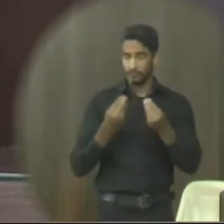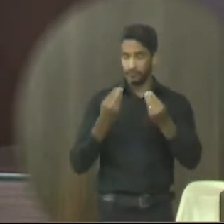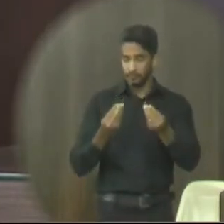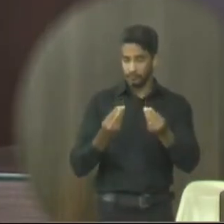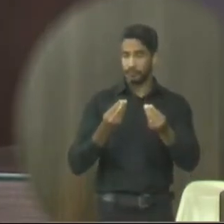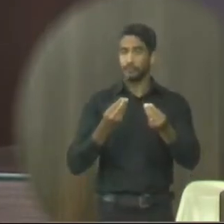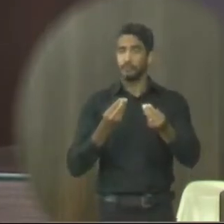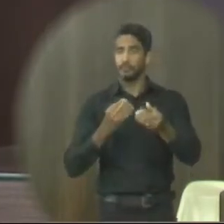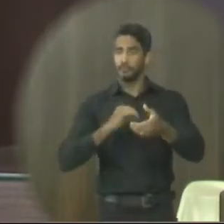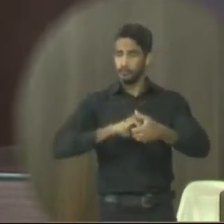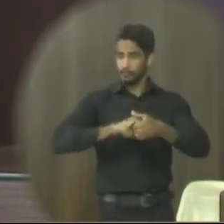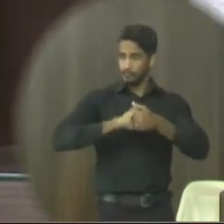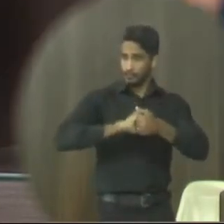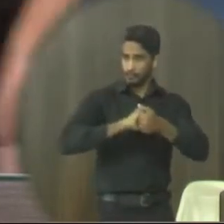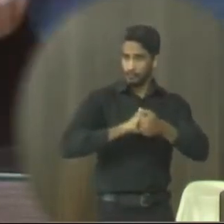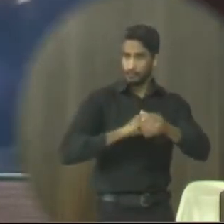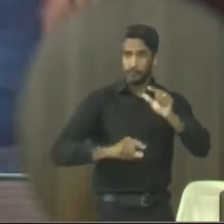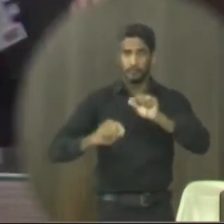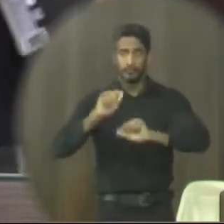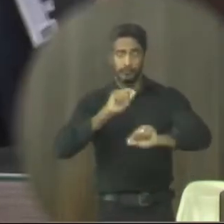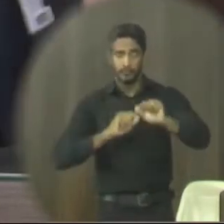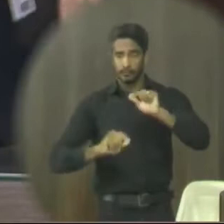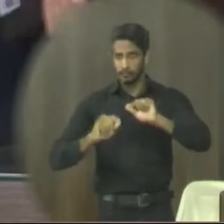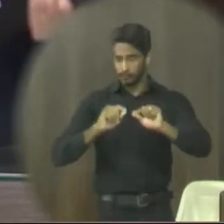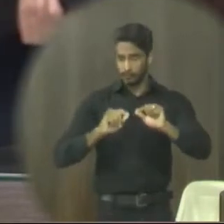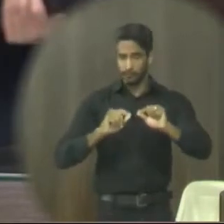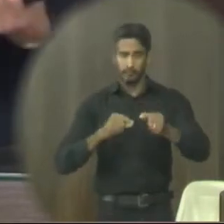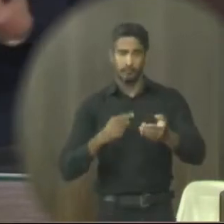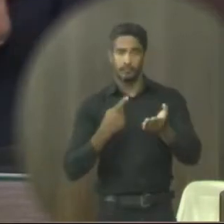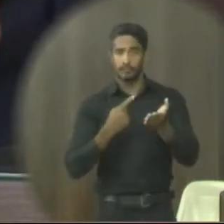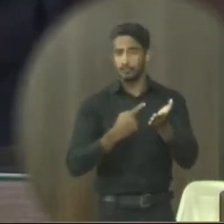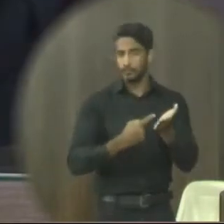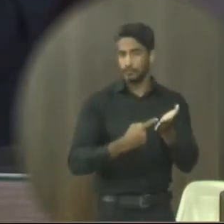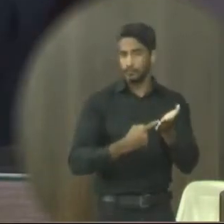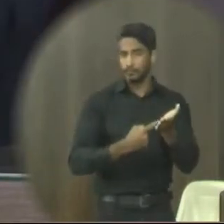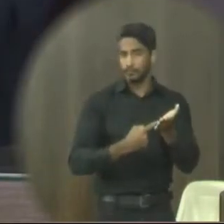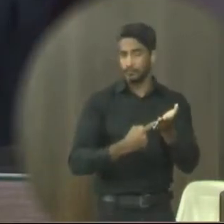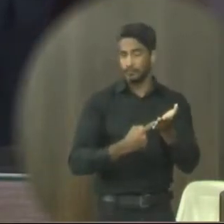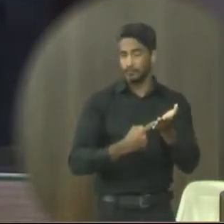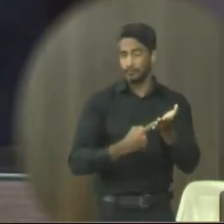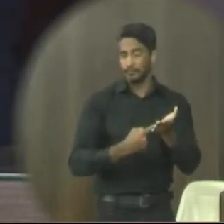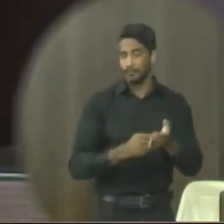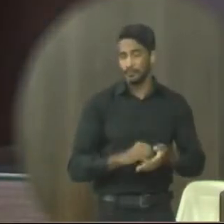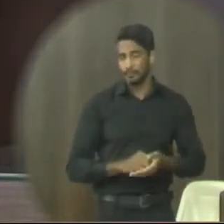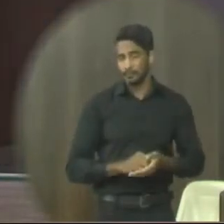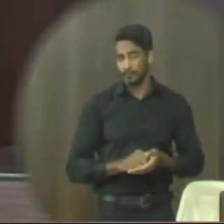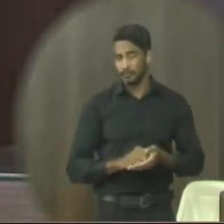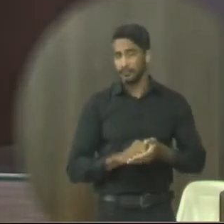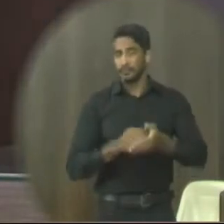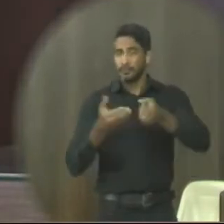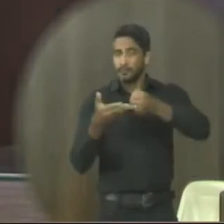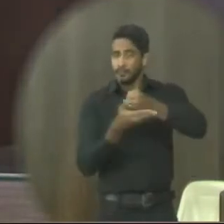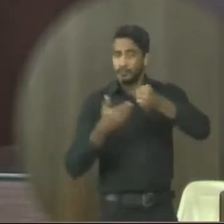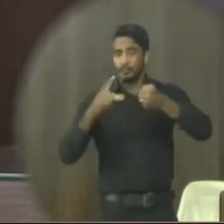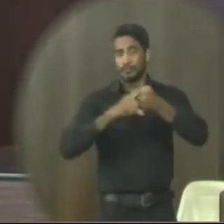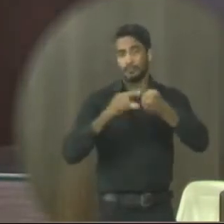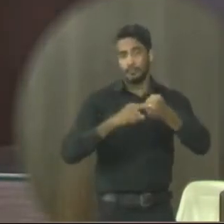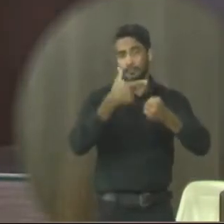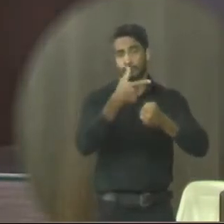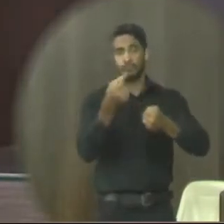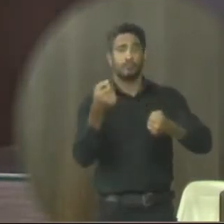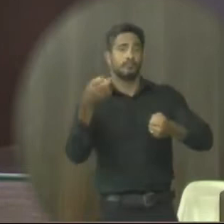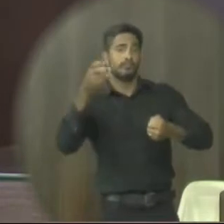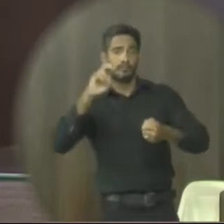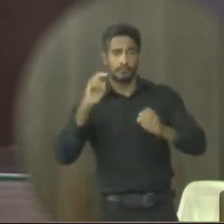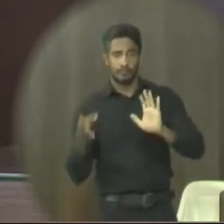com cordiais cumprimentos para cumprir que ele, com base no artigo 2005 do Regimento Interno